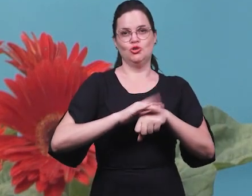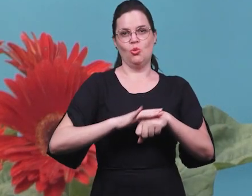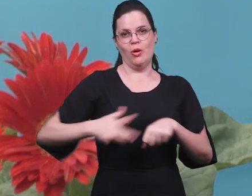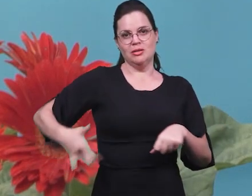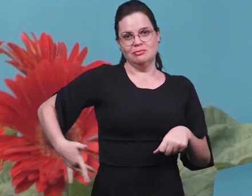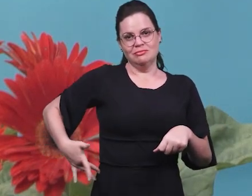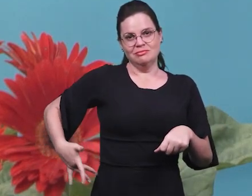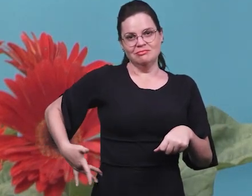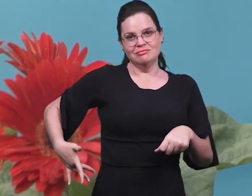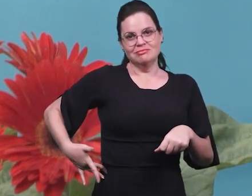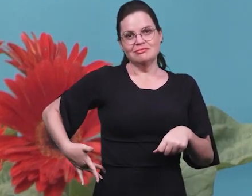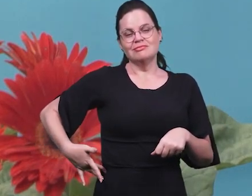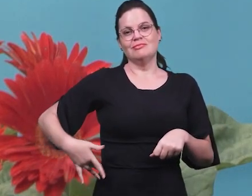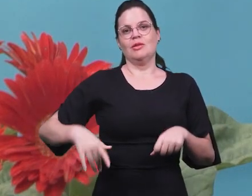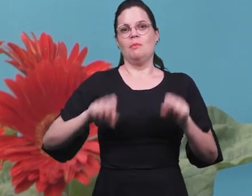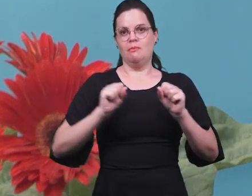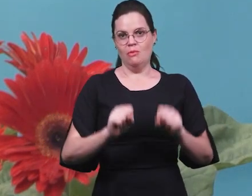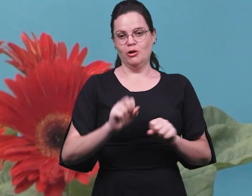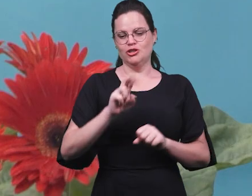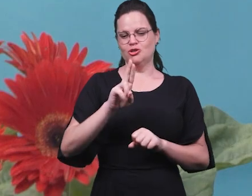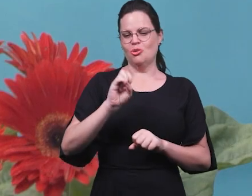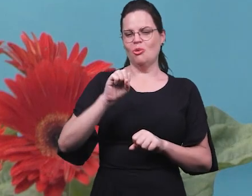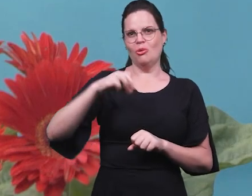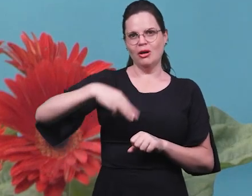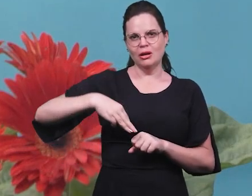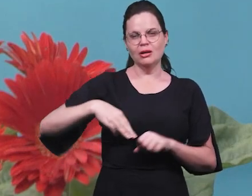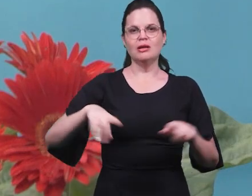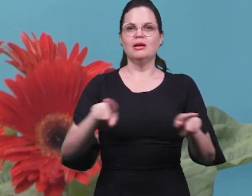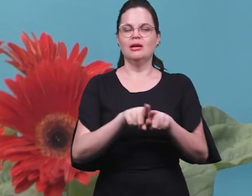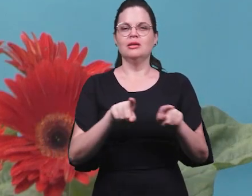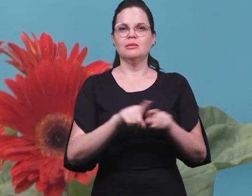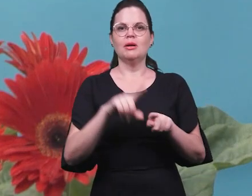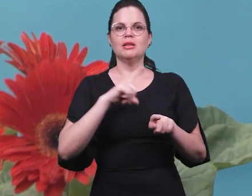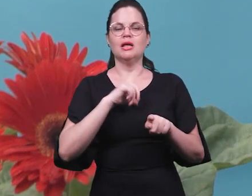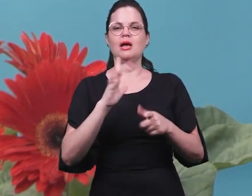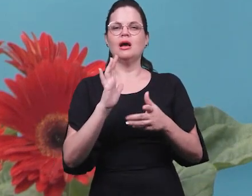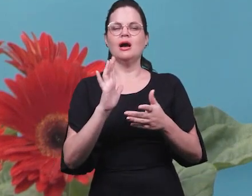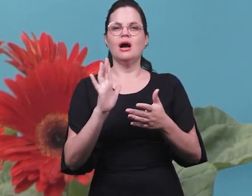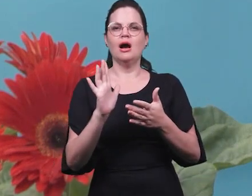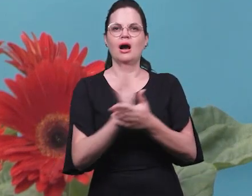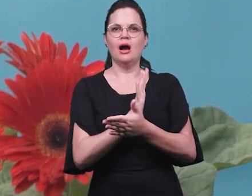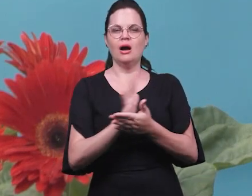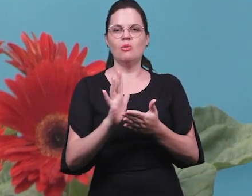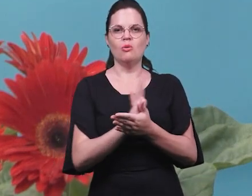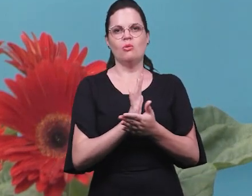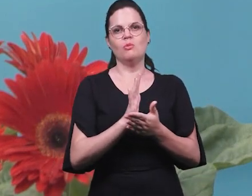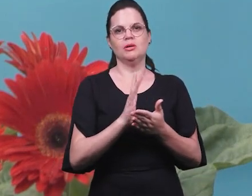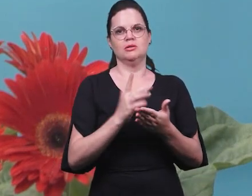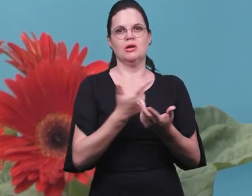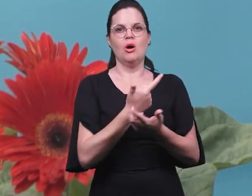As lesões de órgãos-alvos que a gente fala ao longo da história natural da